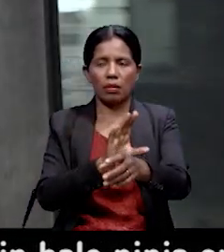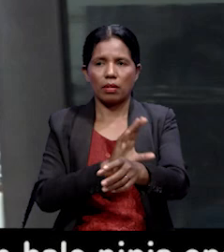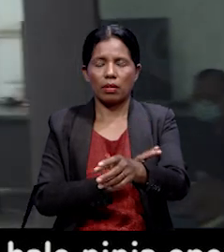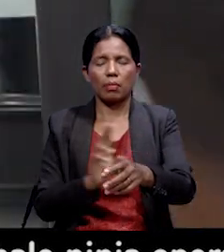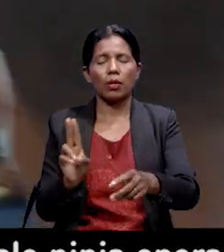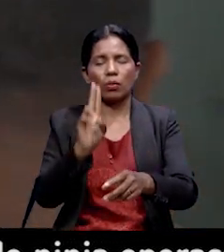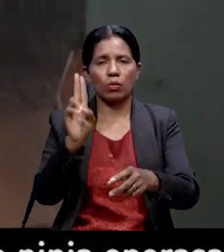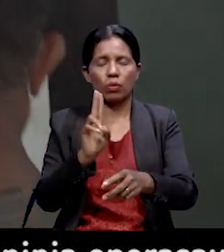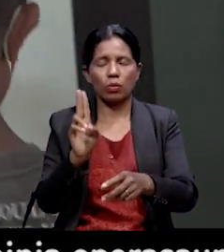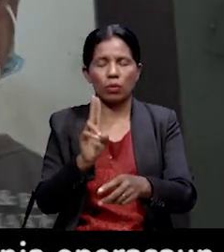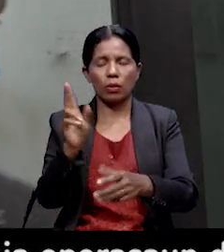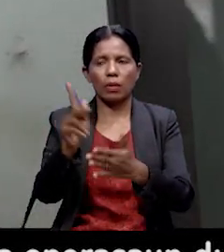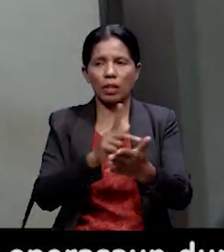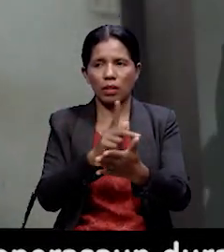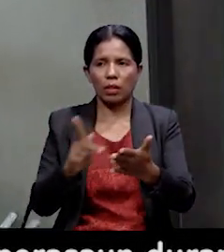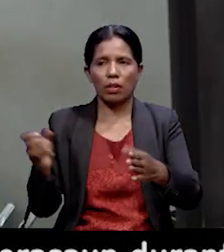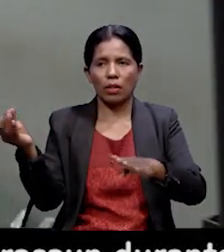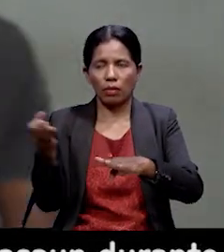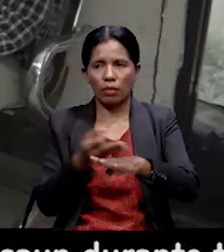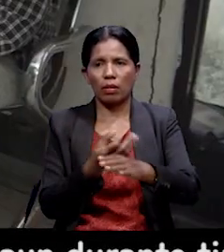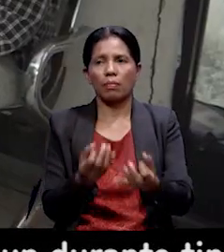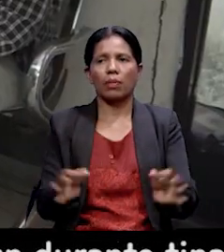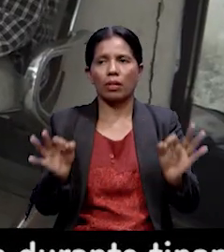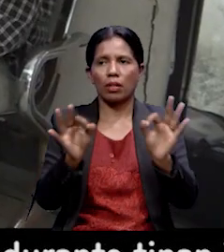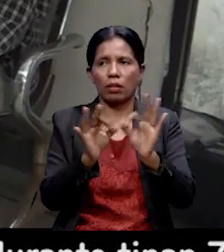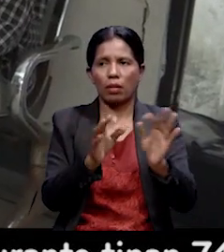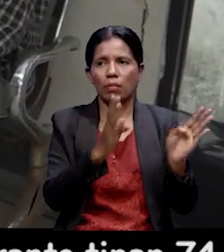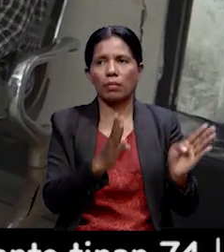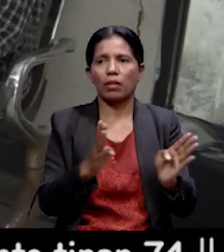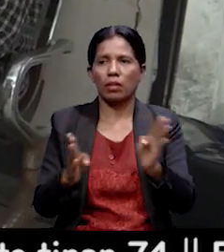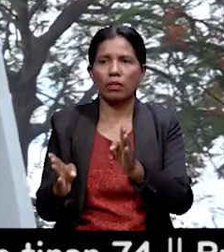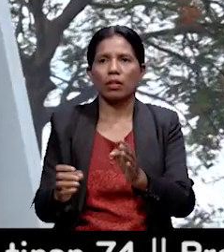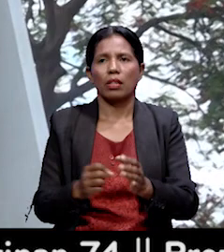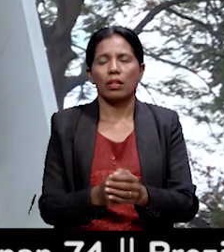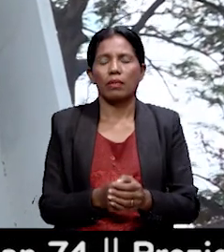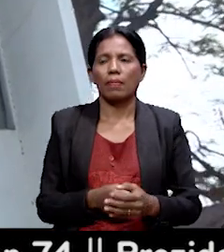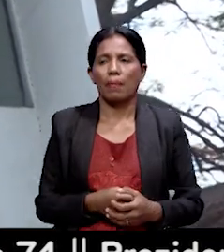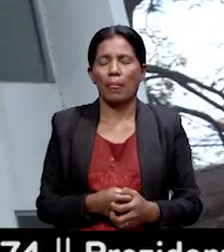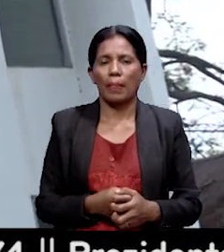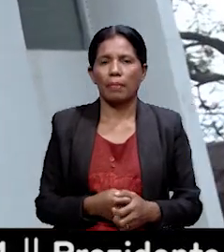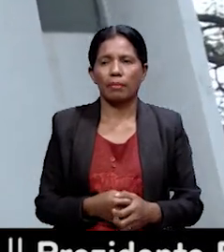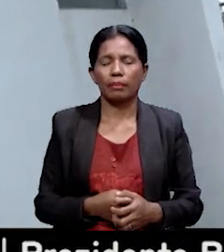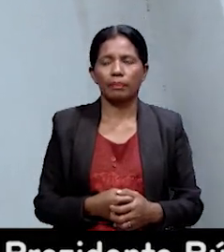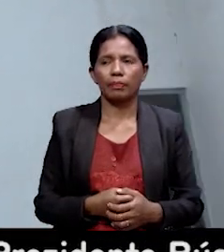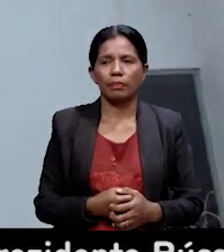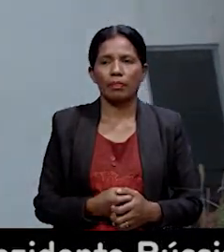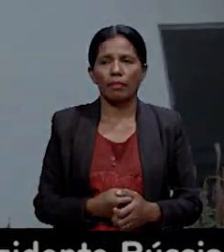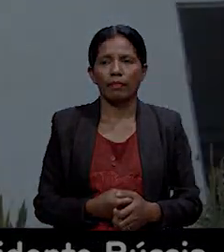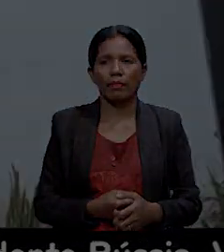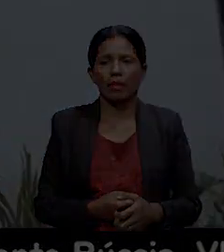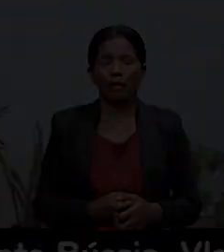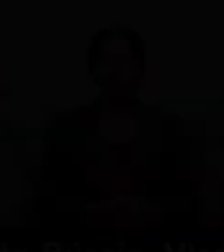suspeita objeto ba crime, ho documento importante balão ba processo investigação. Na Plan Xavier, Justiniano Nano, ZMN.